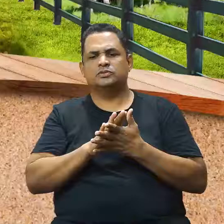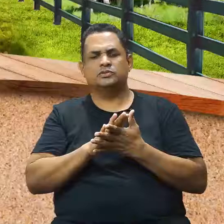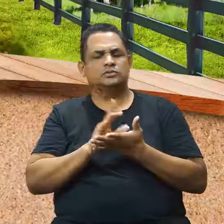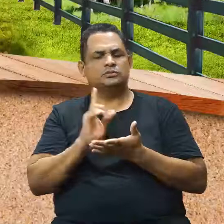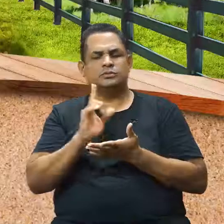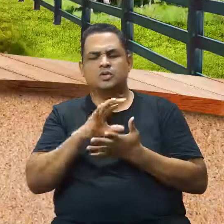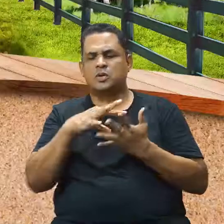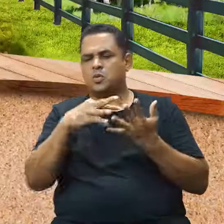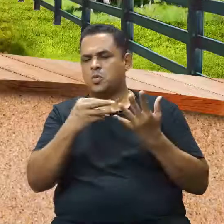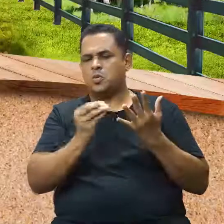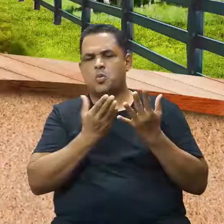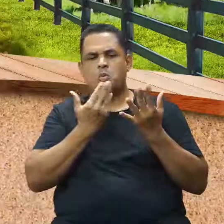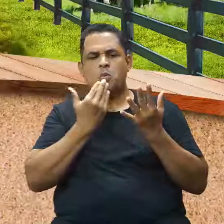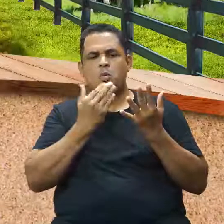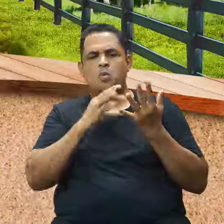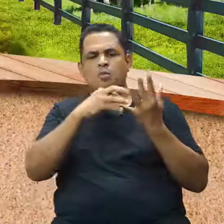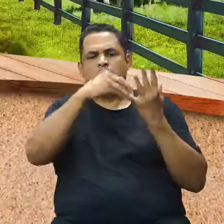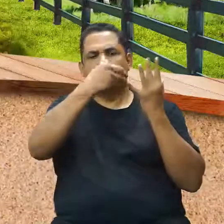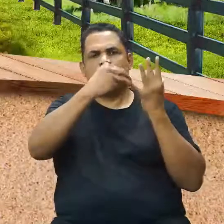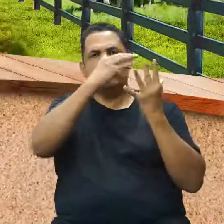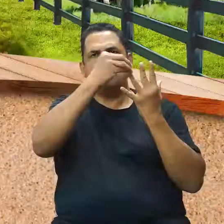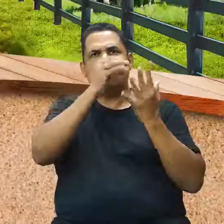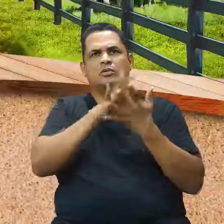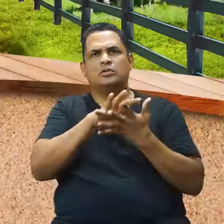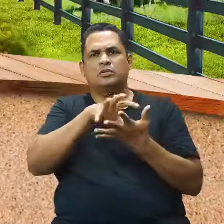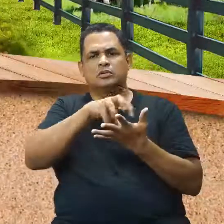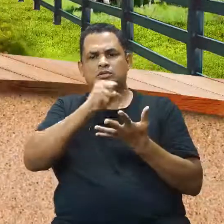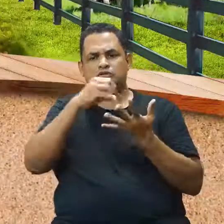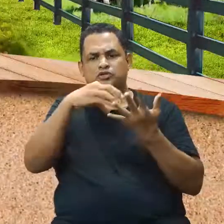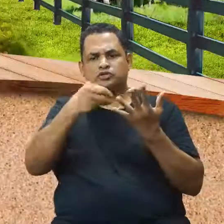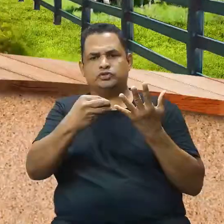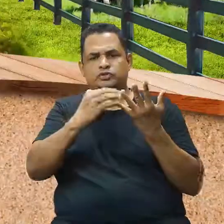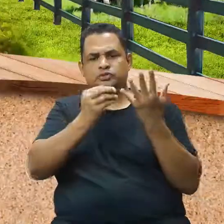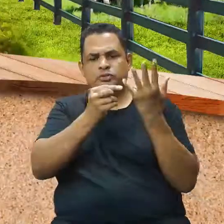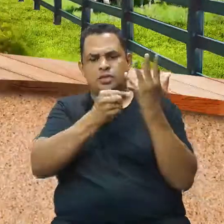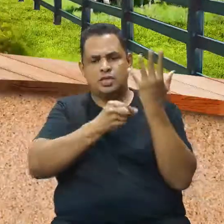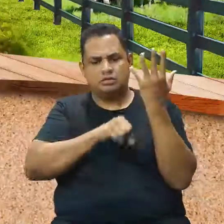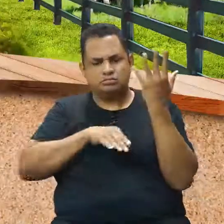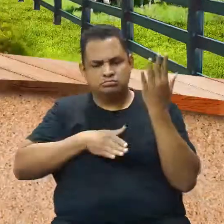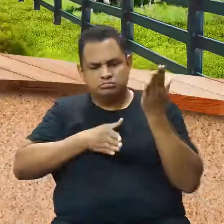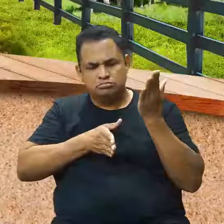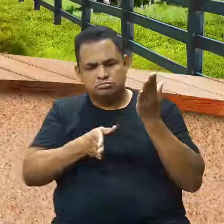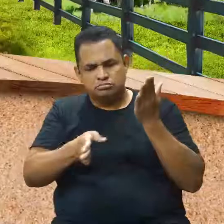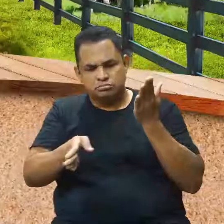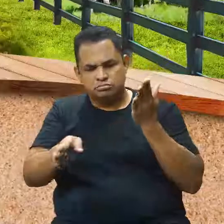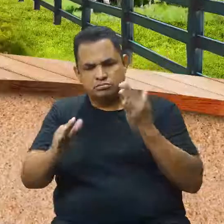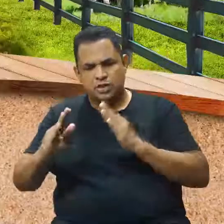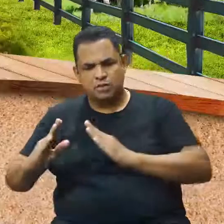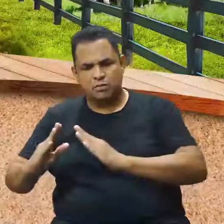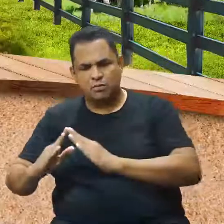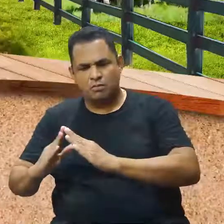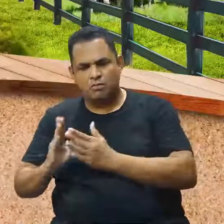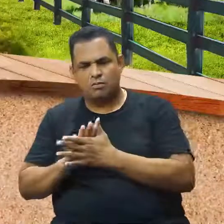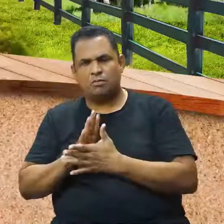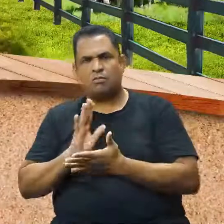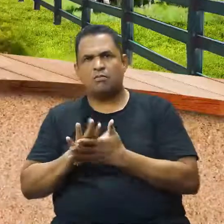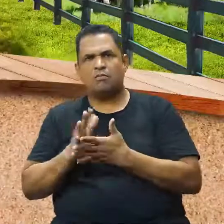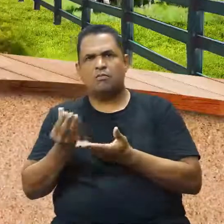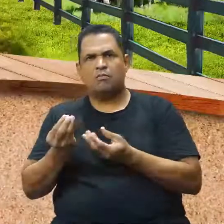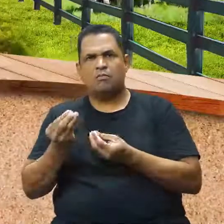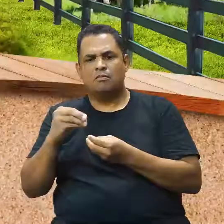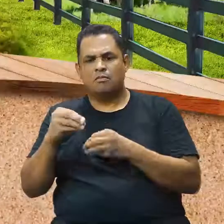folhas. As formigas retiram as folhas, levam para o formigueiro para